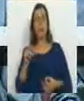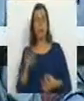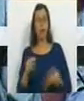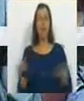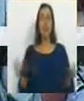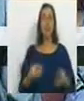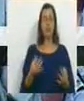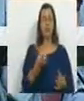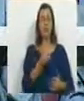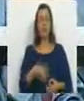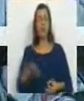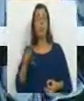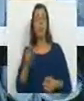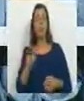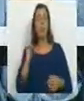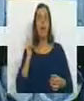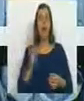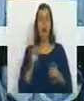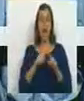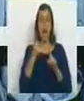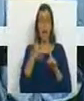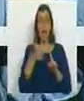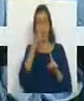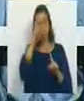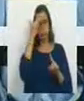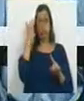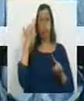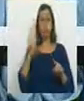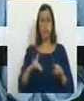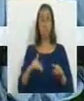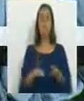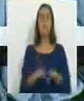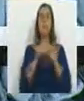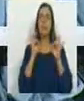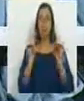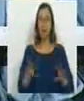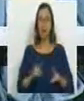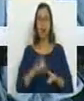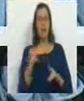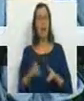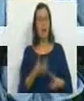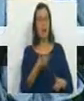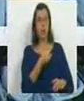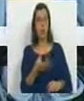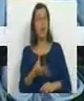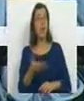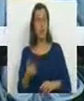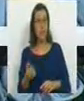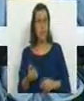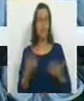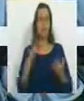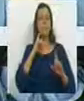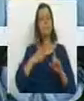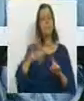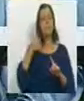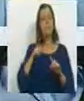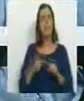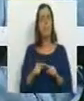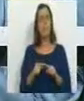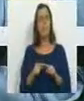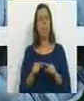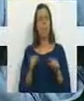em 2014, anos particularmente difíceis, e foi igualmente em 2015.